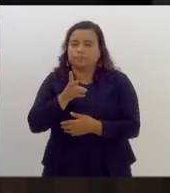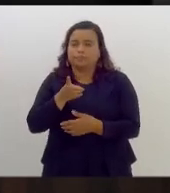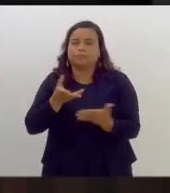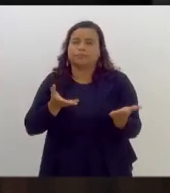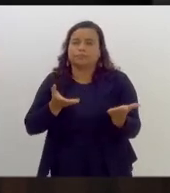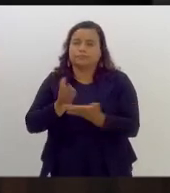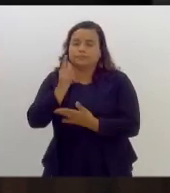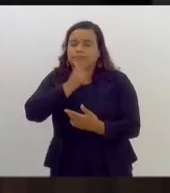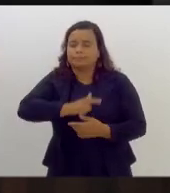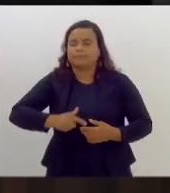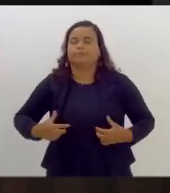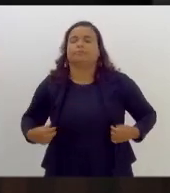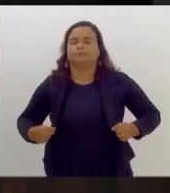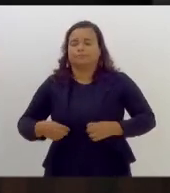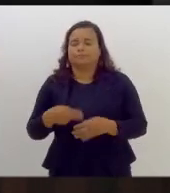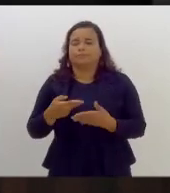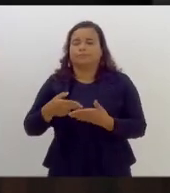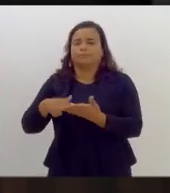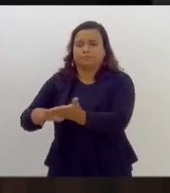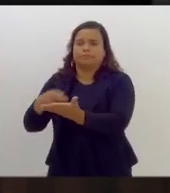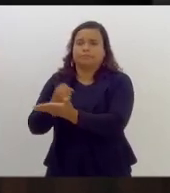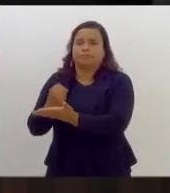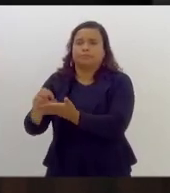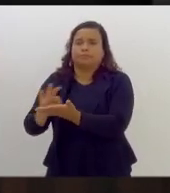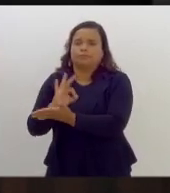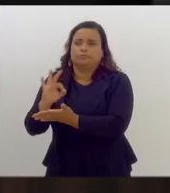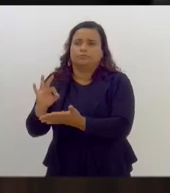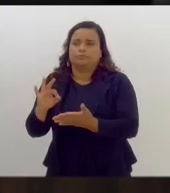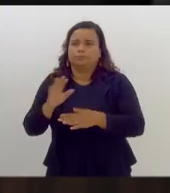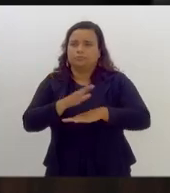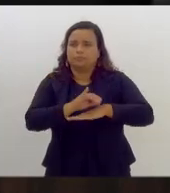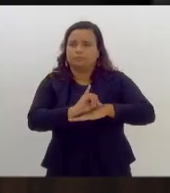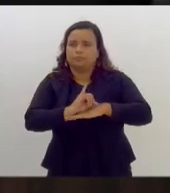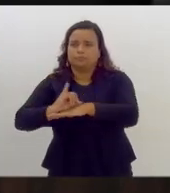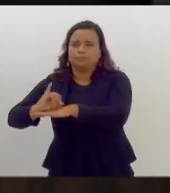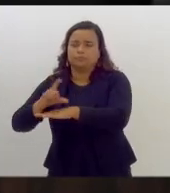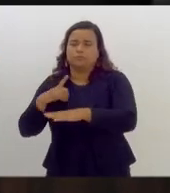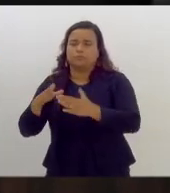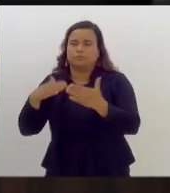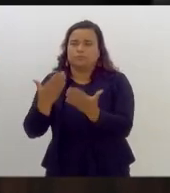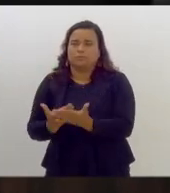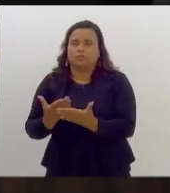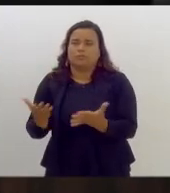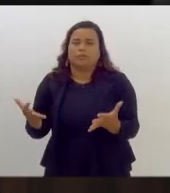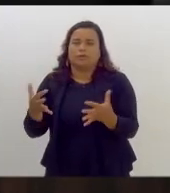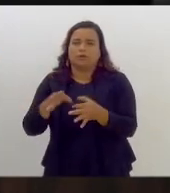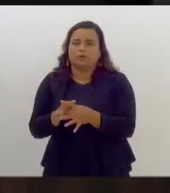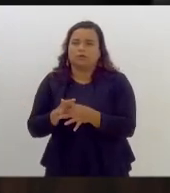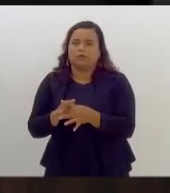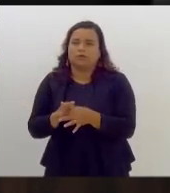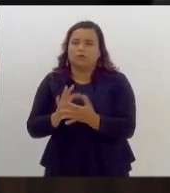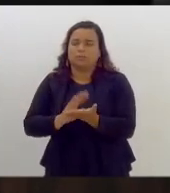estão. Aprovado, vai a autógrafo. Presidente. Há sobre a mesa requerimento de inclusão em pauta.